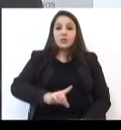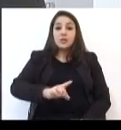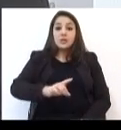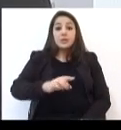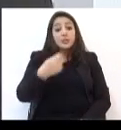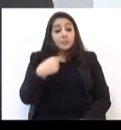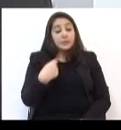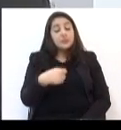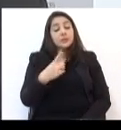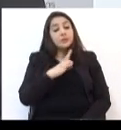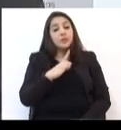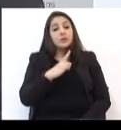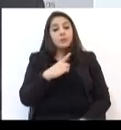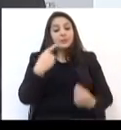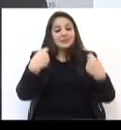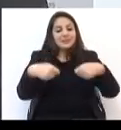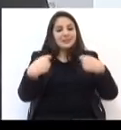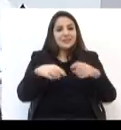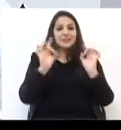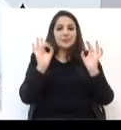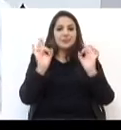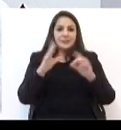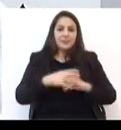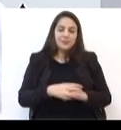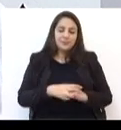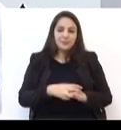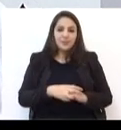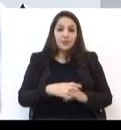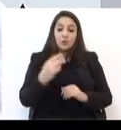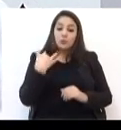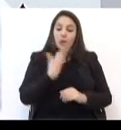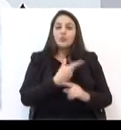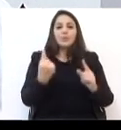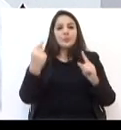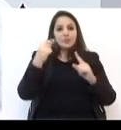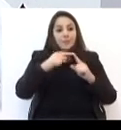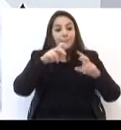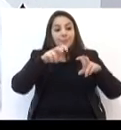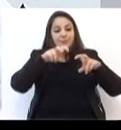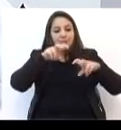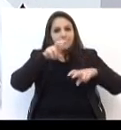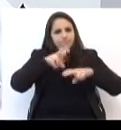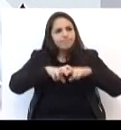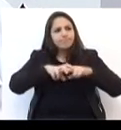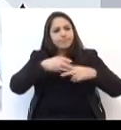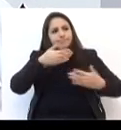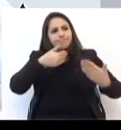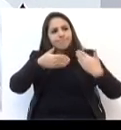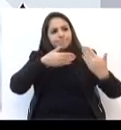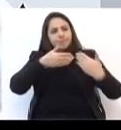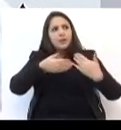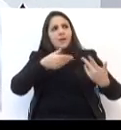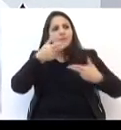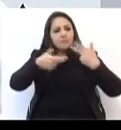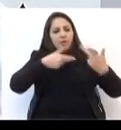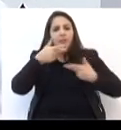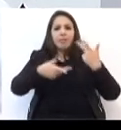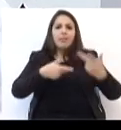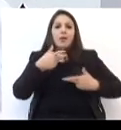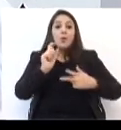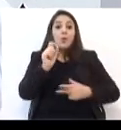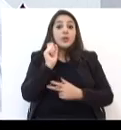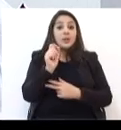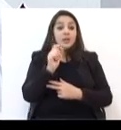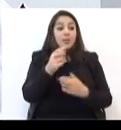portadores de uma necessidade especial, nada mais. Esse era o nosso objetivo, sentar, colocar, pontuar o que